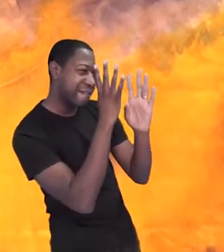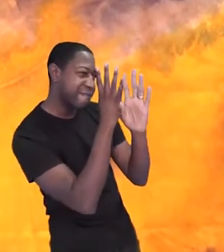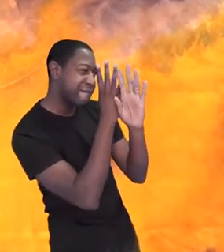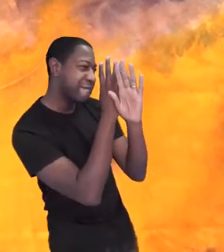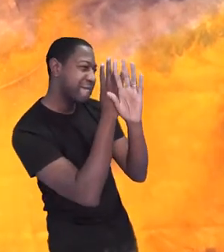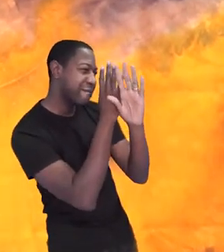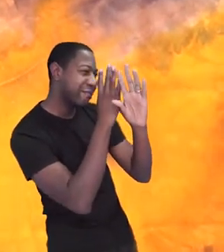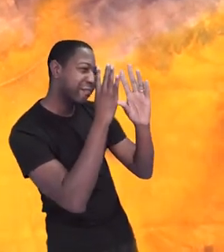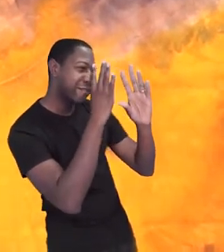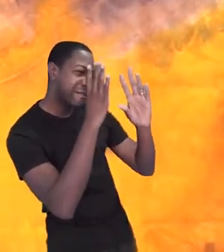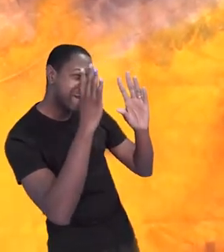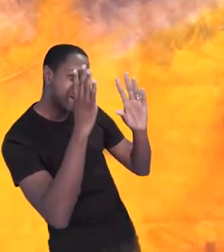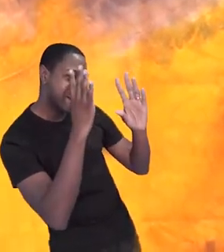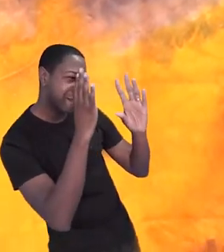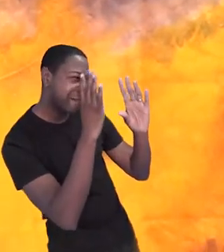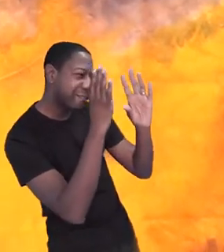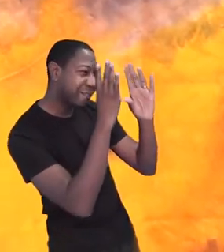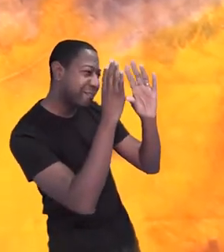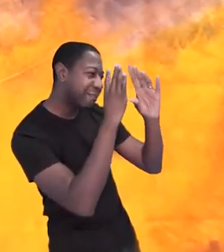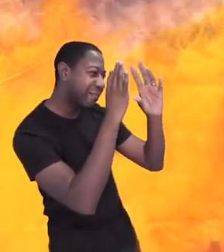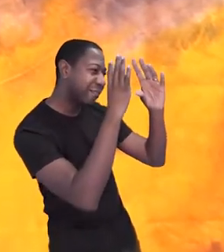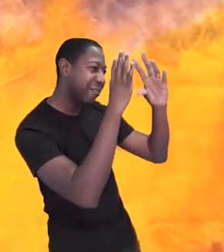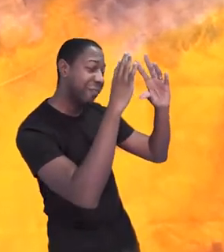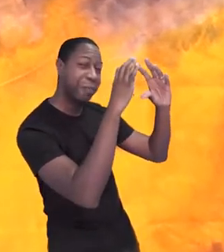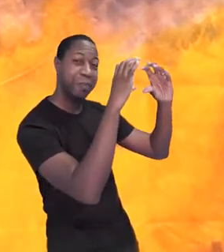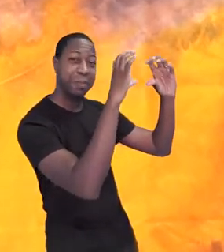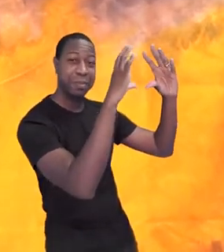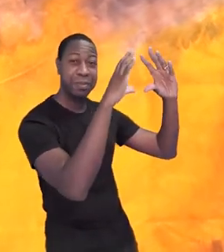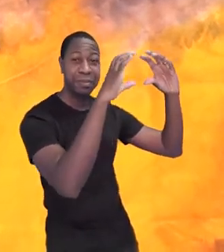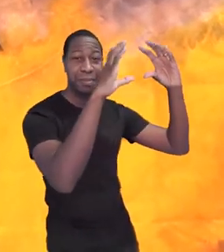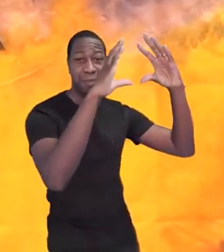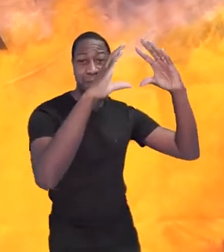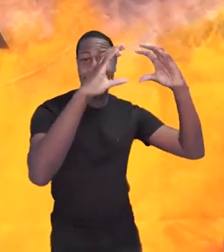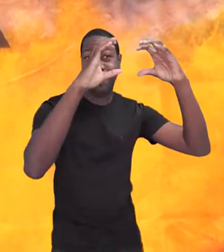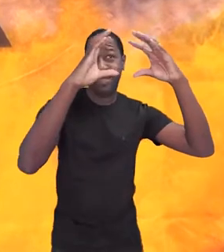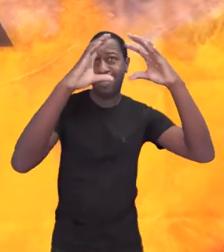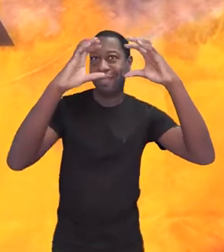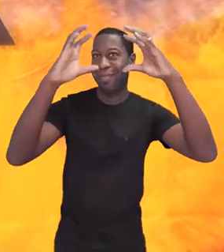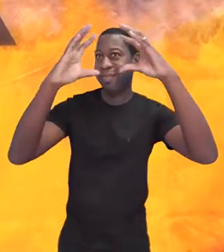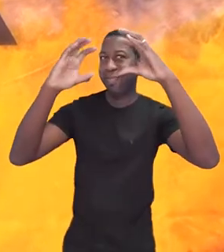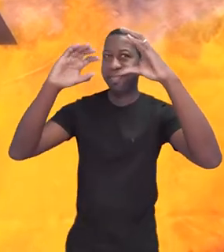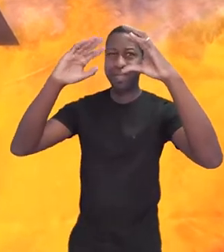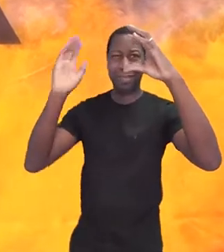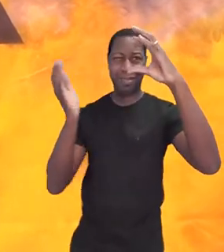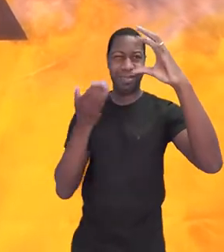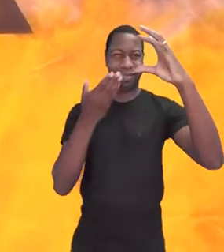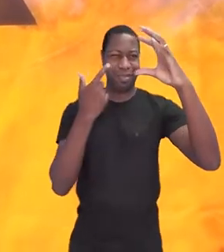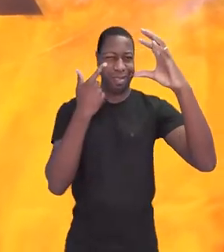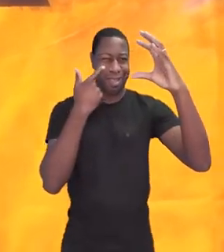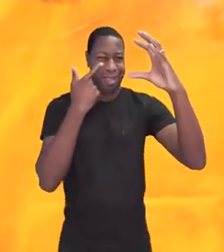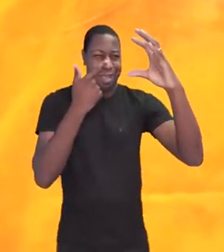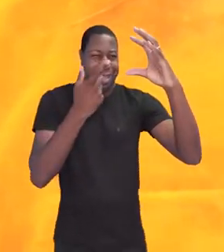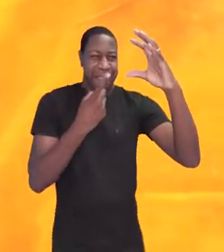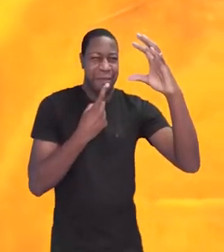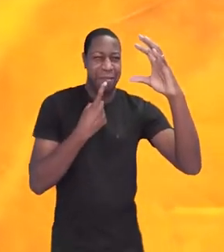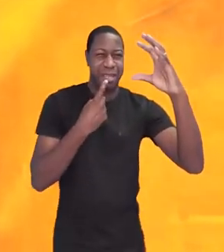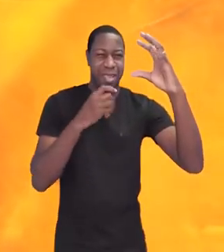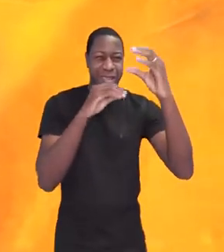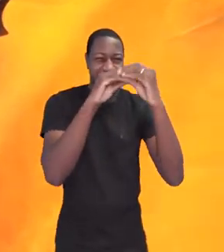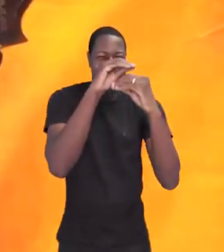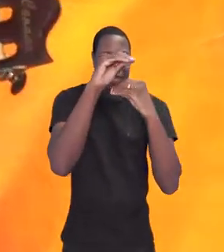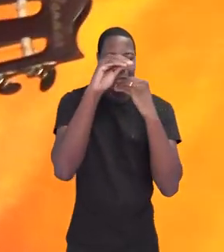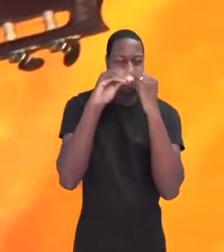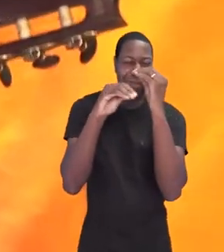são pirofuntas de duas nuvens. As nuvens são vermelhas e a tardinha é cor